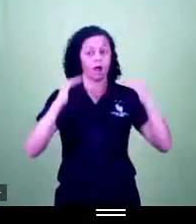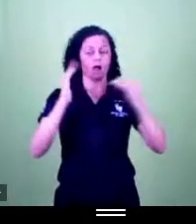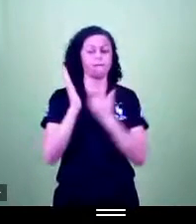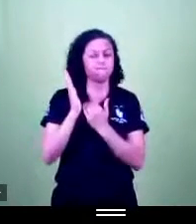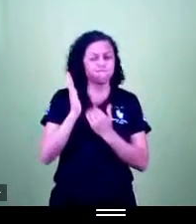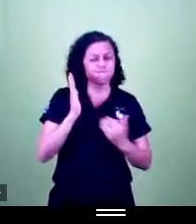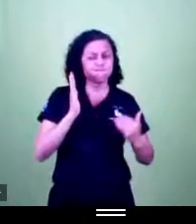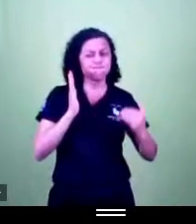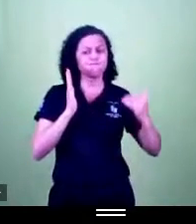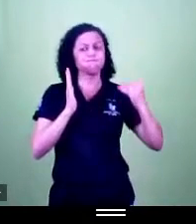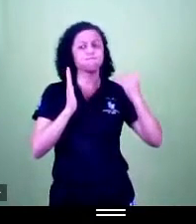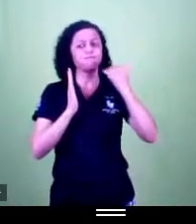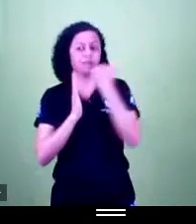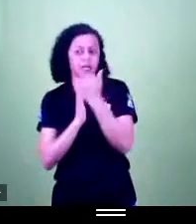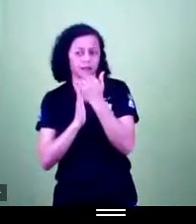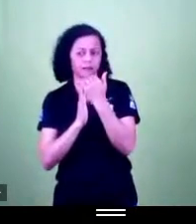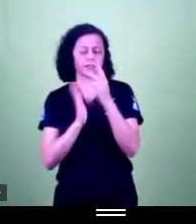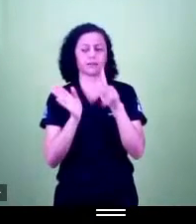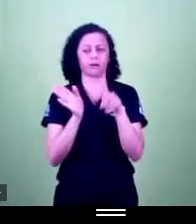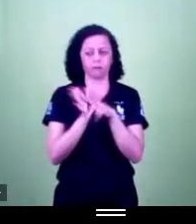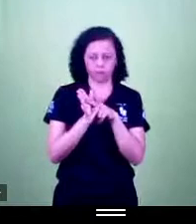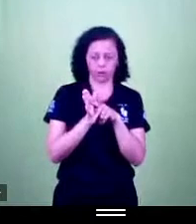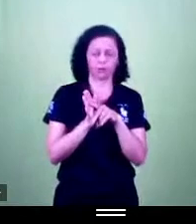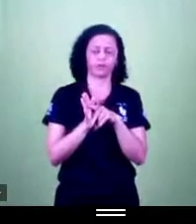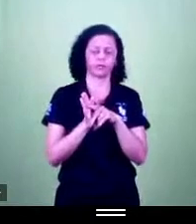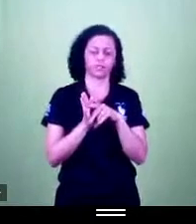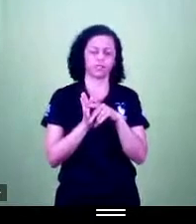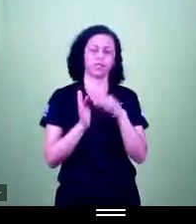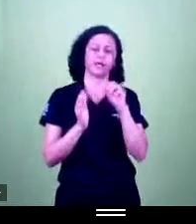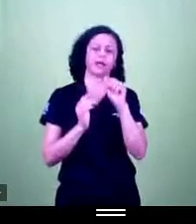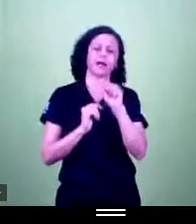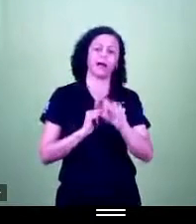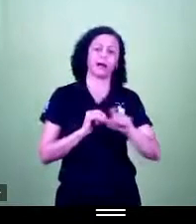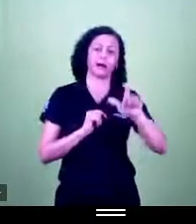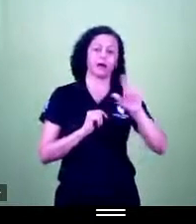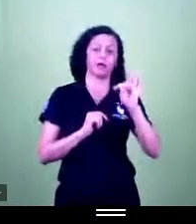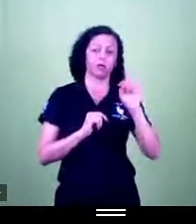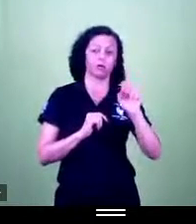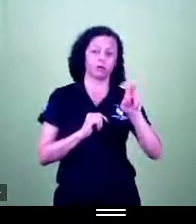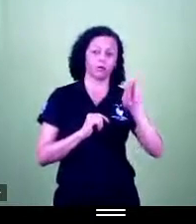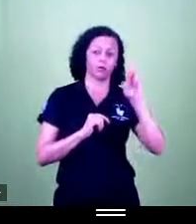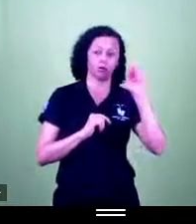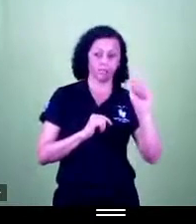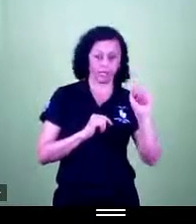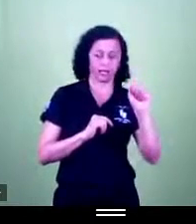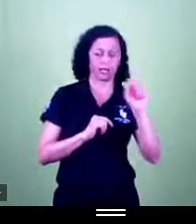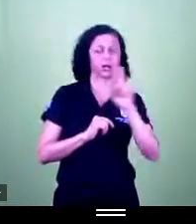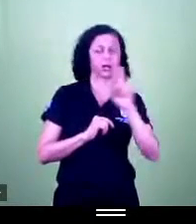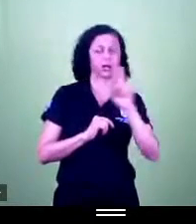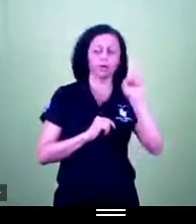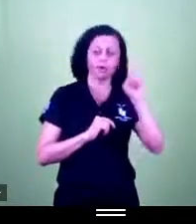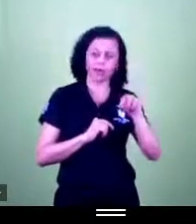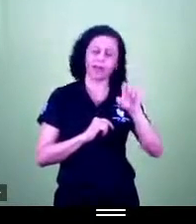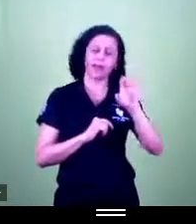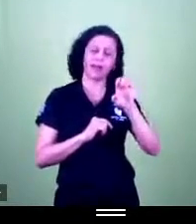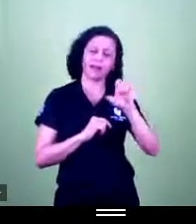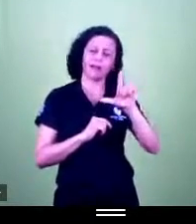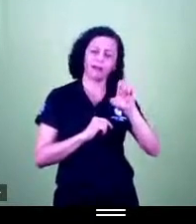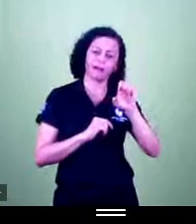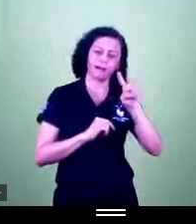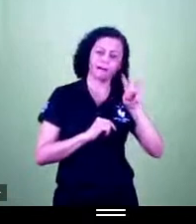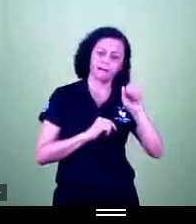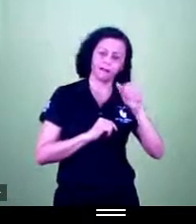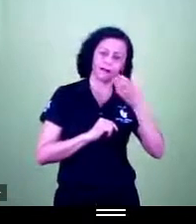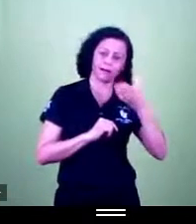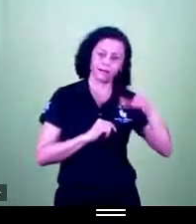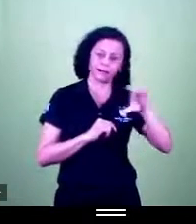uma elevação de altura, uma elevação de tensão, nós chamamos esse nome, elevação de tensão. Percebam que quando eu tenho aqui